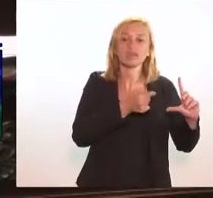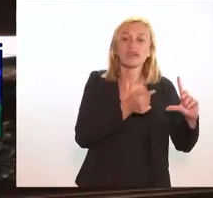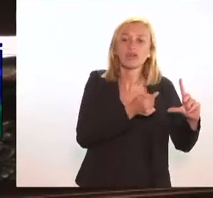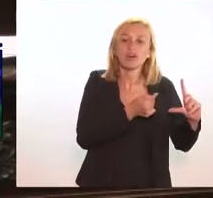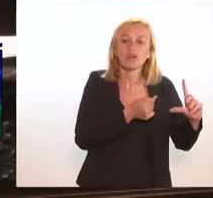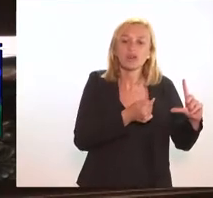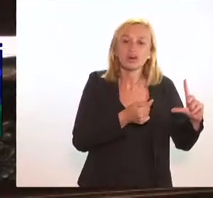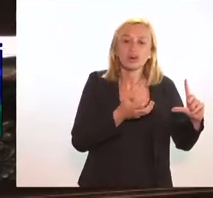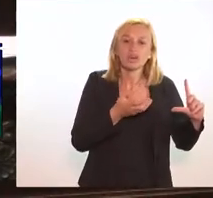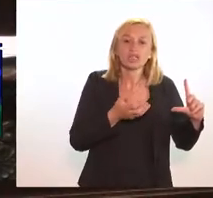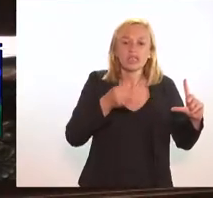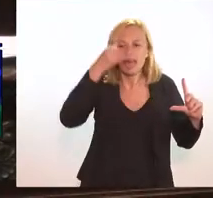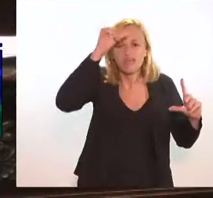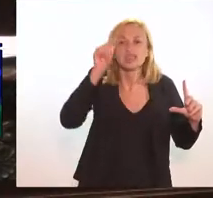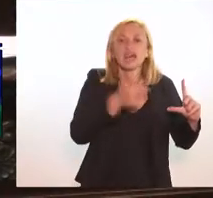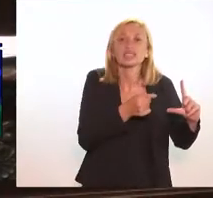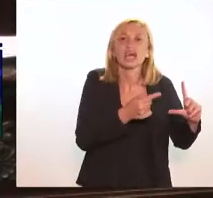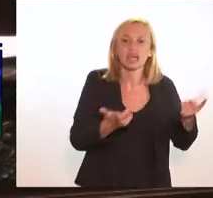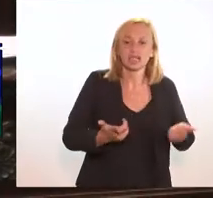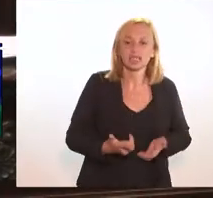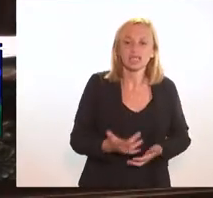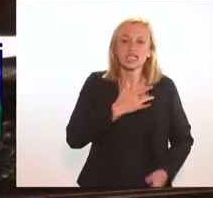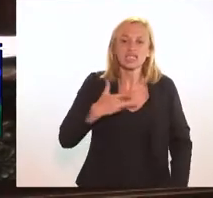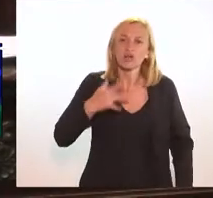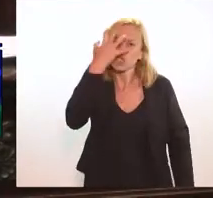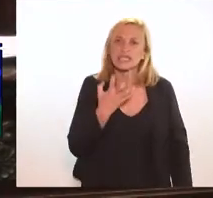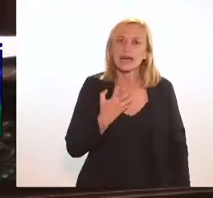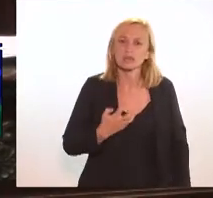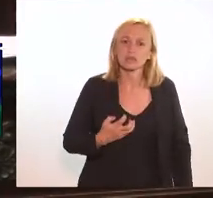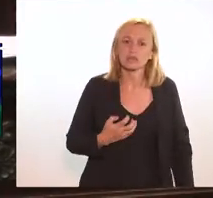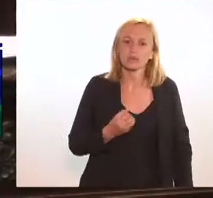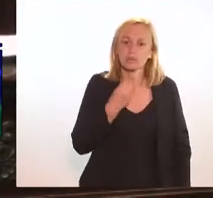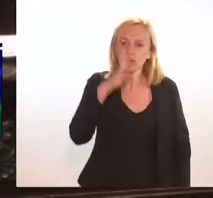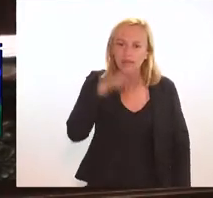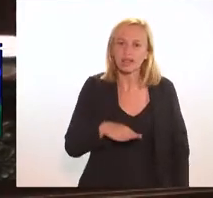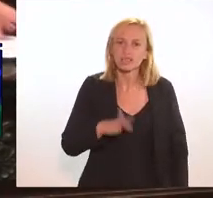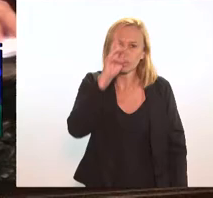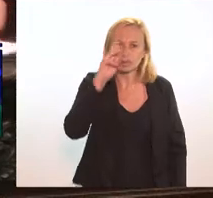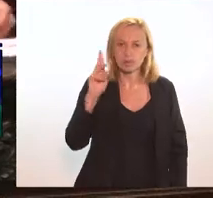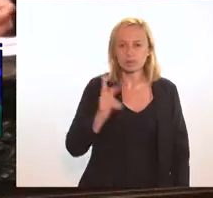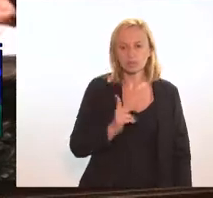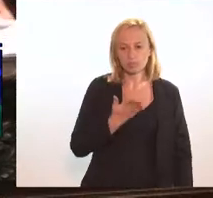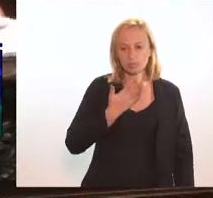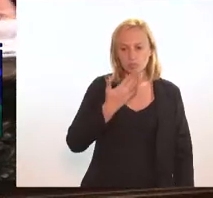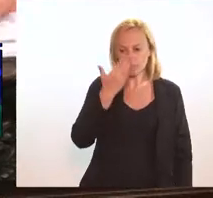Isso aqui que tem que ser evitado. Saúde é coisa séria. Boa tarde. Obrigado.